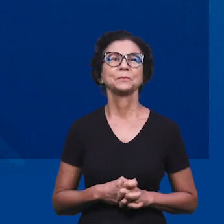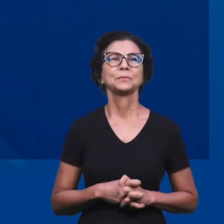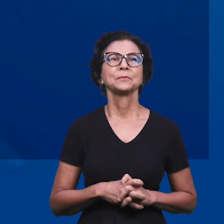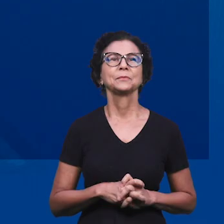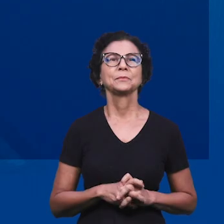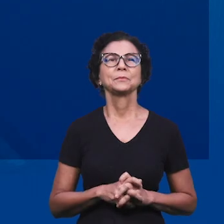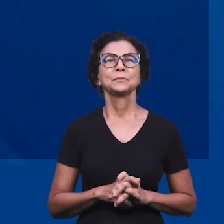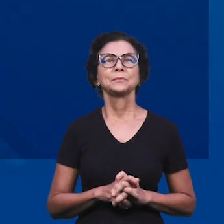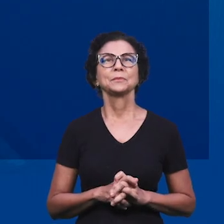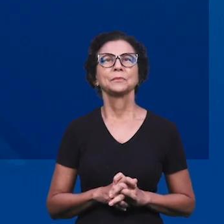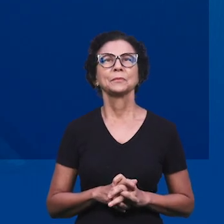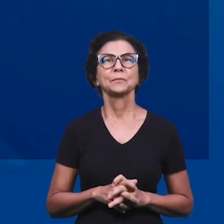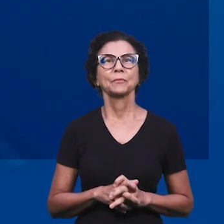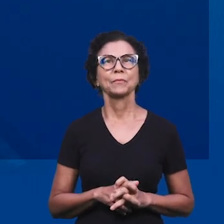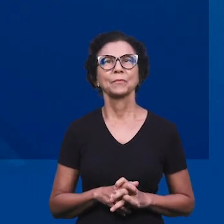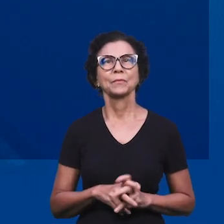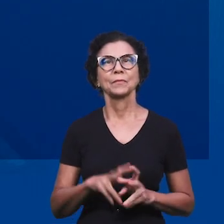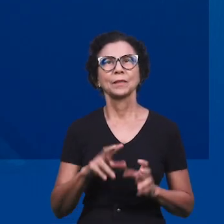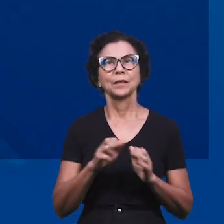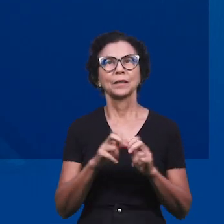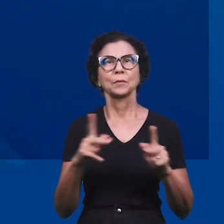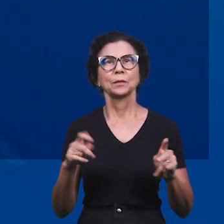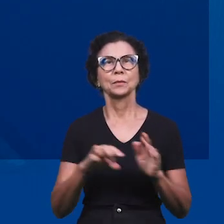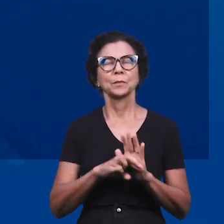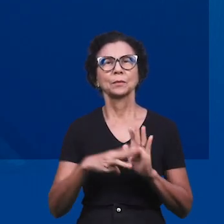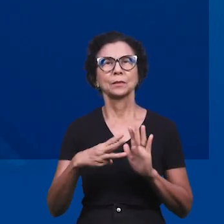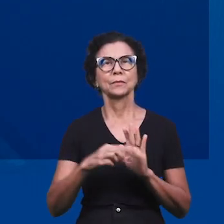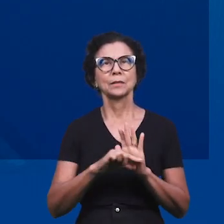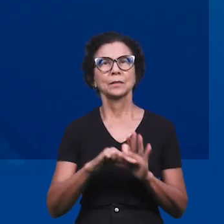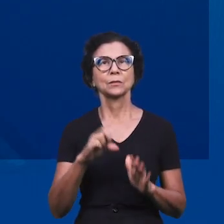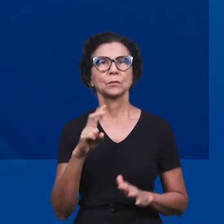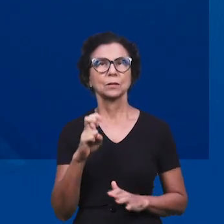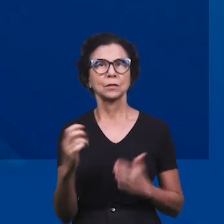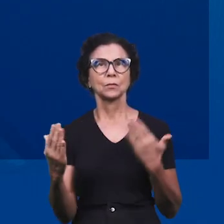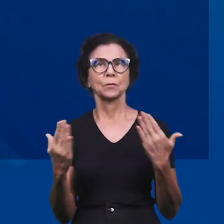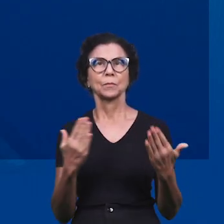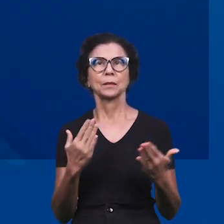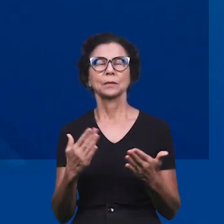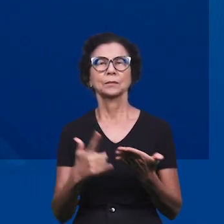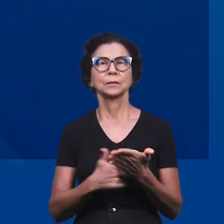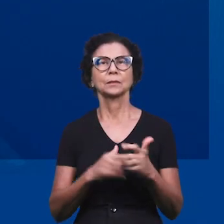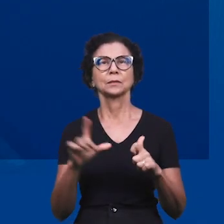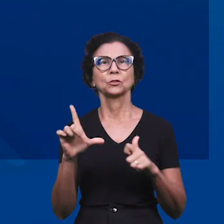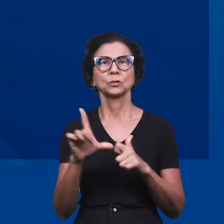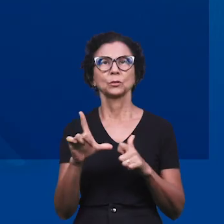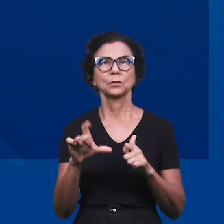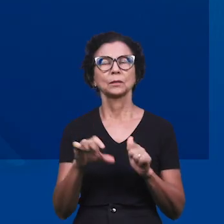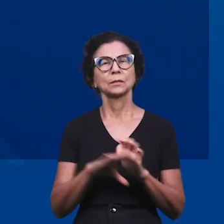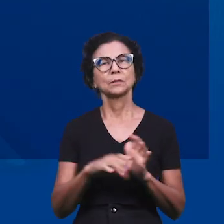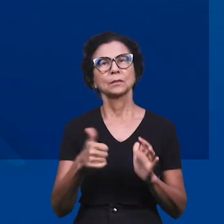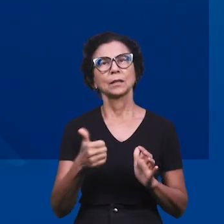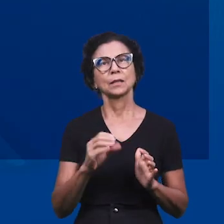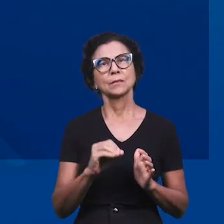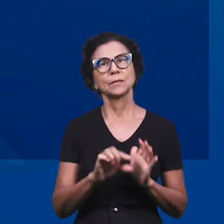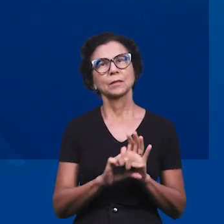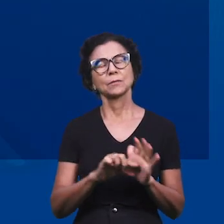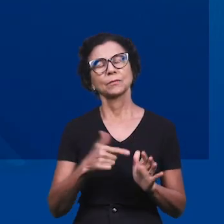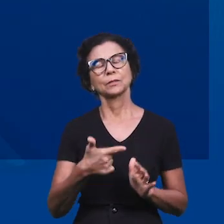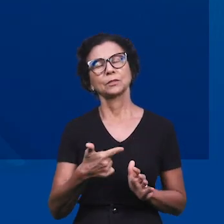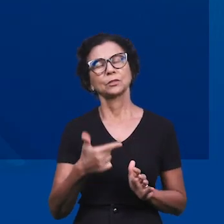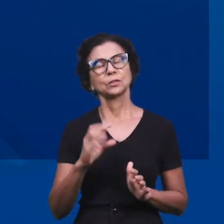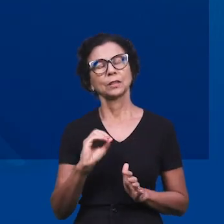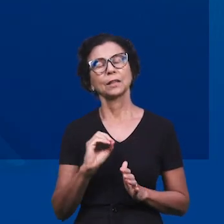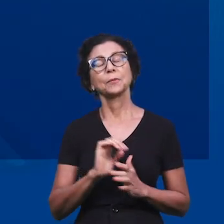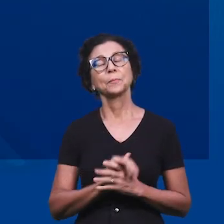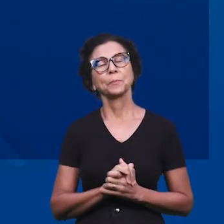comparando con Lucas capítulo 10, versículo 20. ¿Cuál es el verdadero motivo de nuestra salvación?